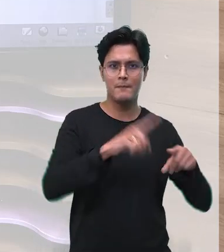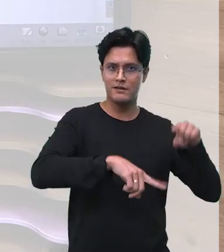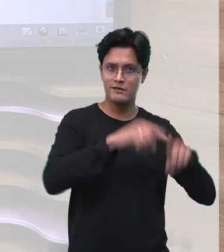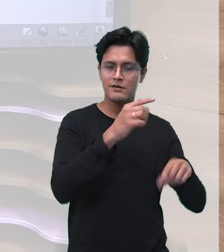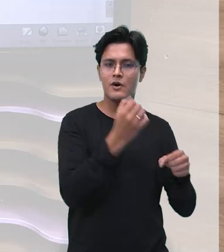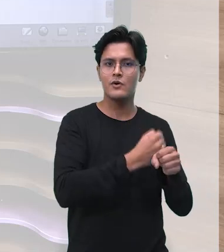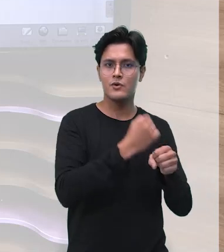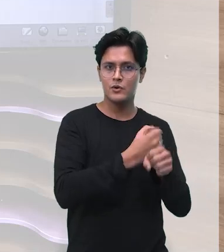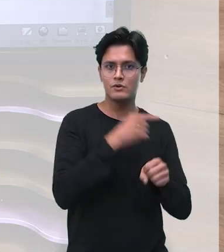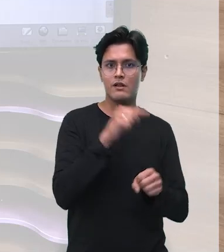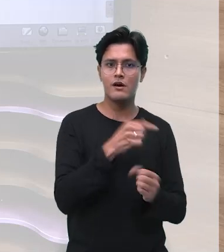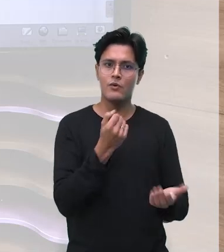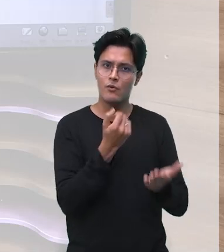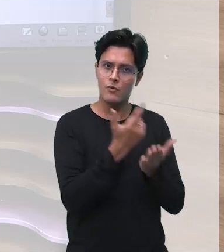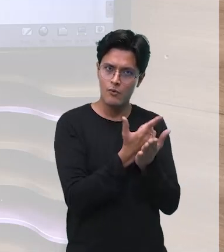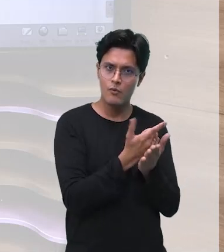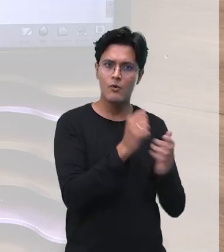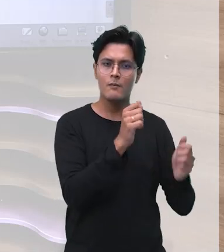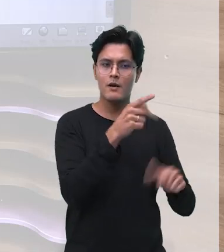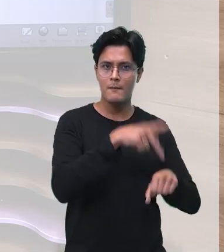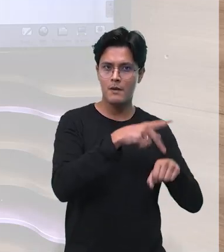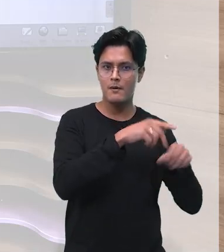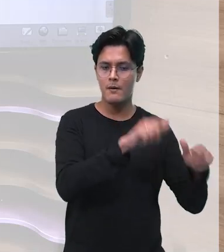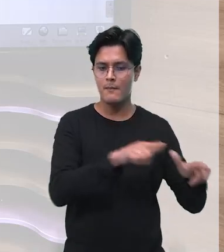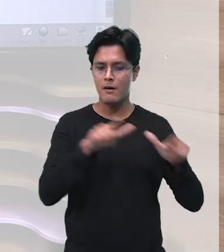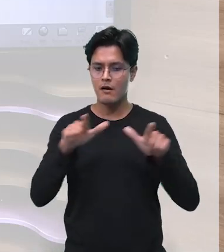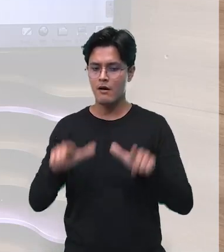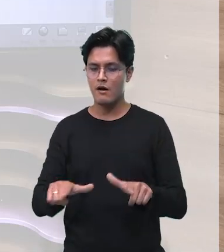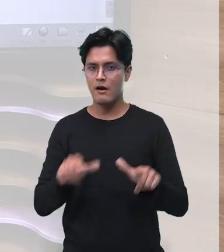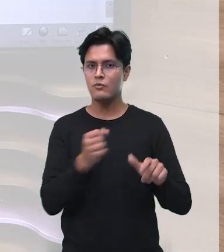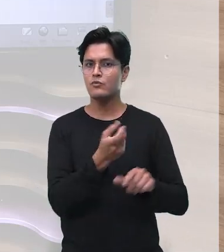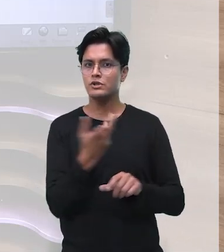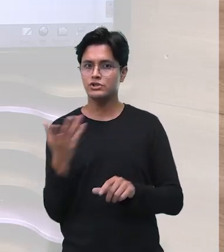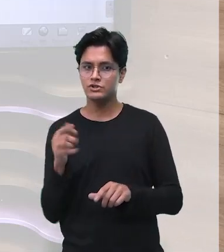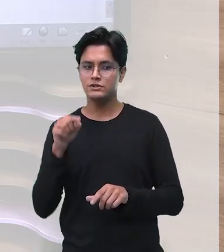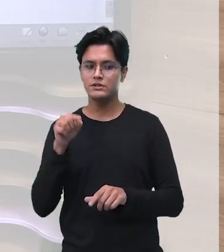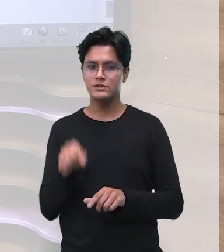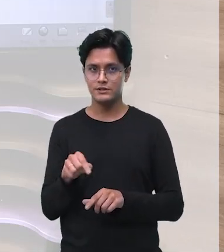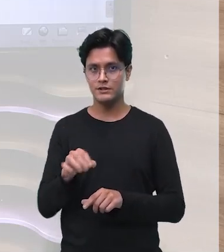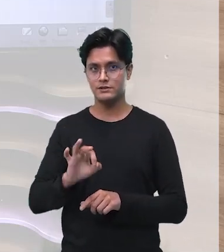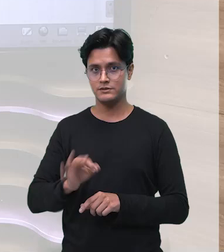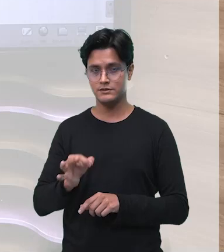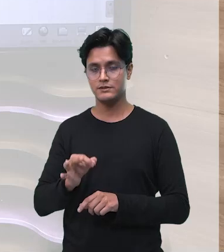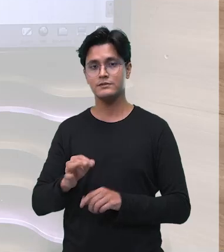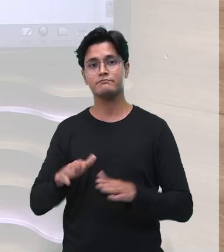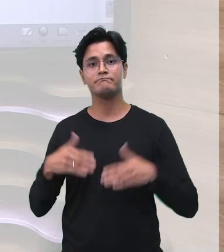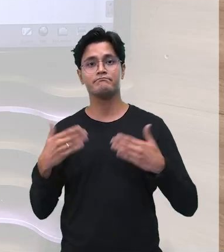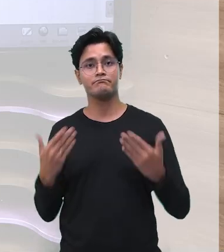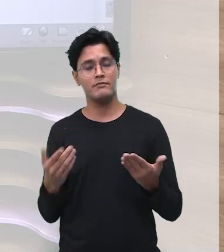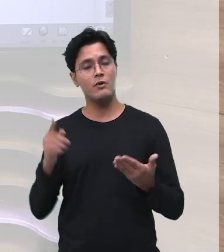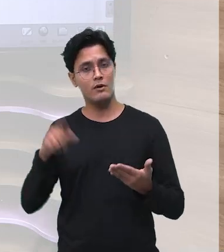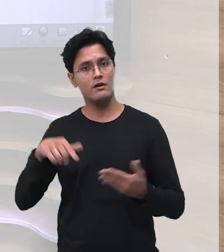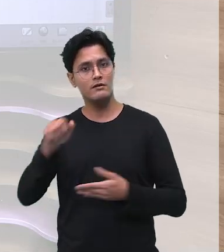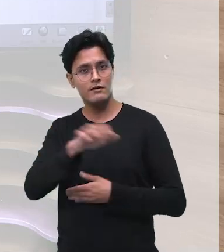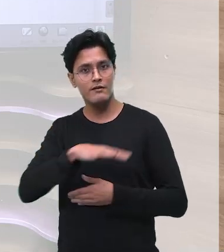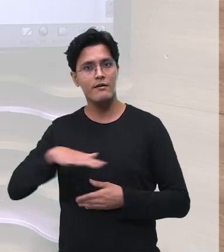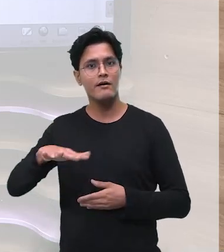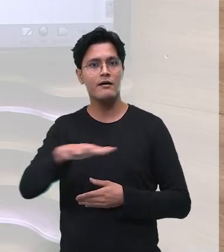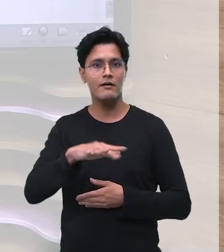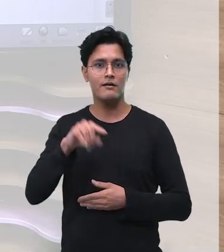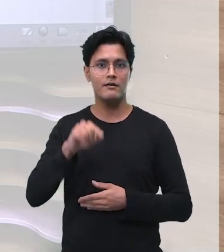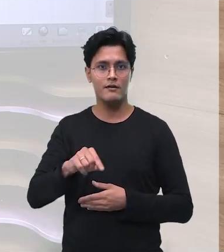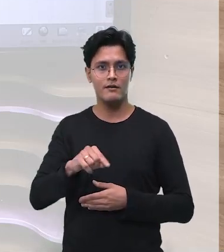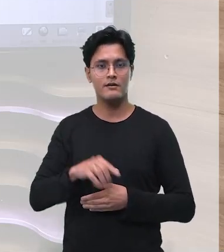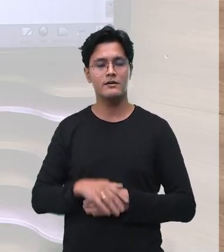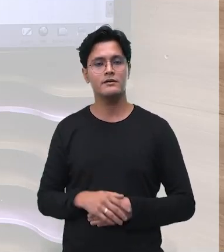de cerâmica que você vai precisar para fazer ali o piso da sua casa, tá? Então, isso é a área. É toda aquela